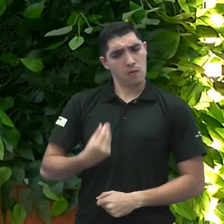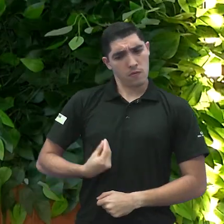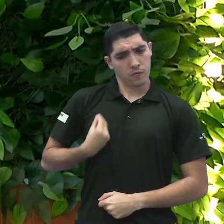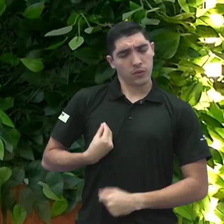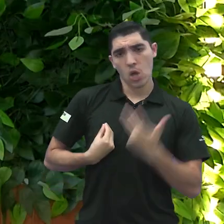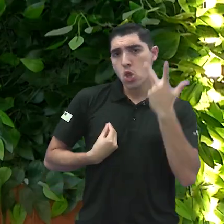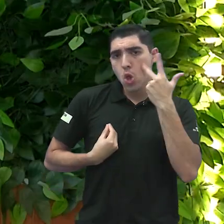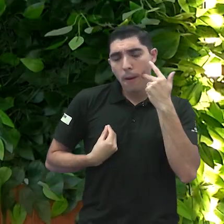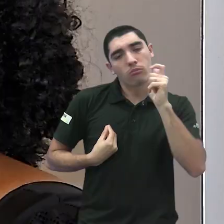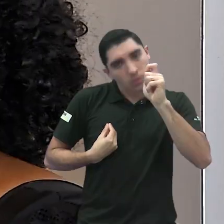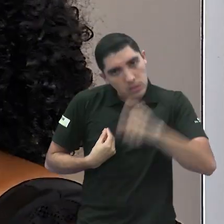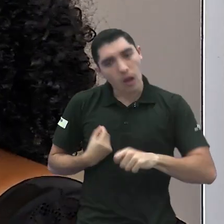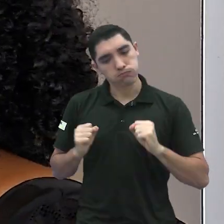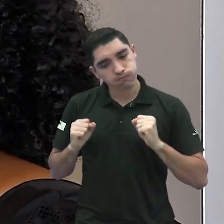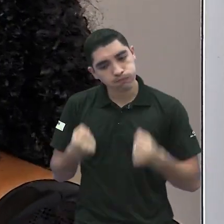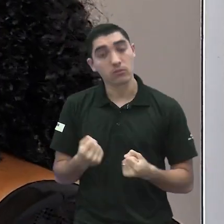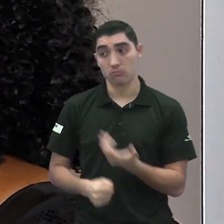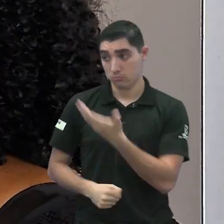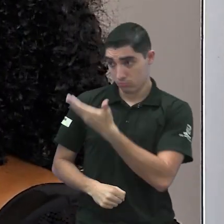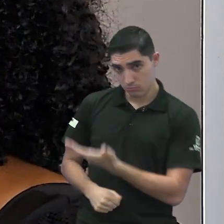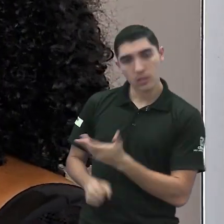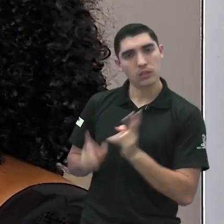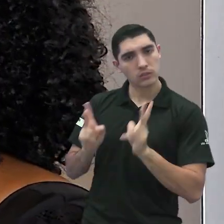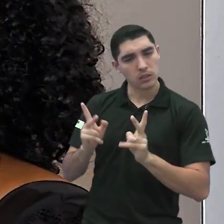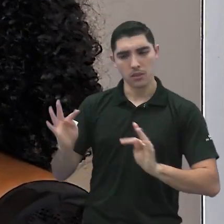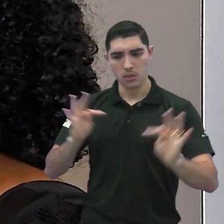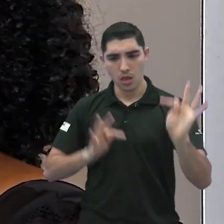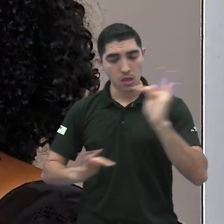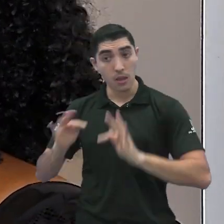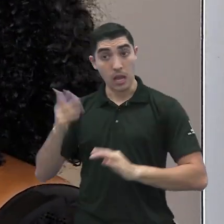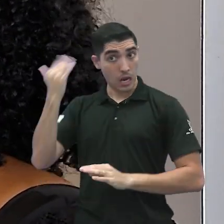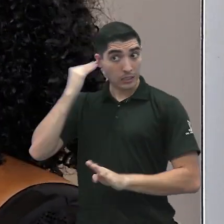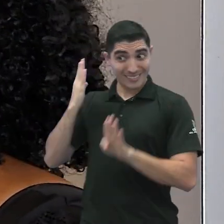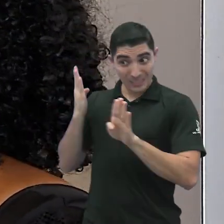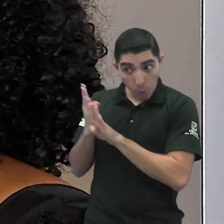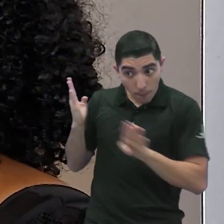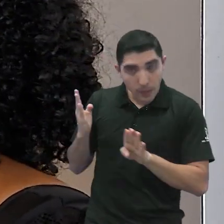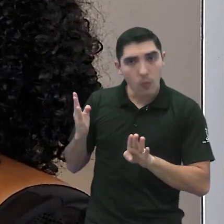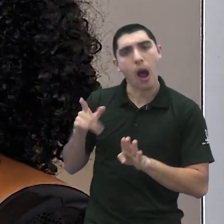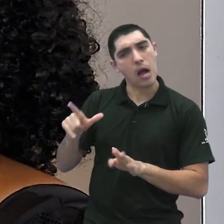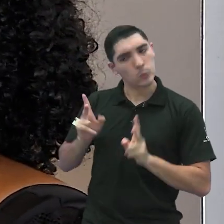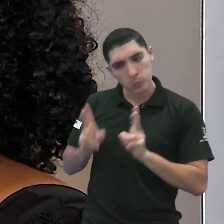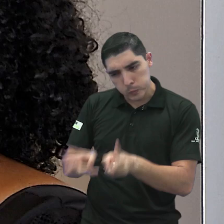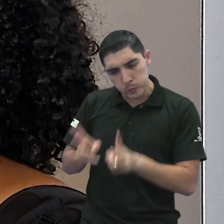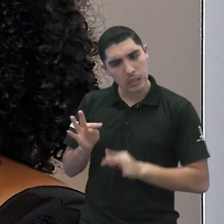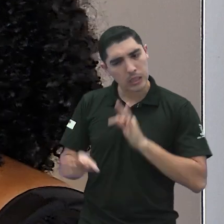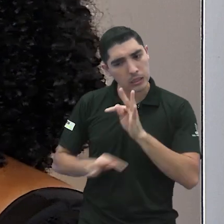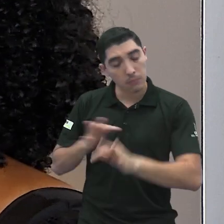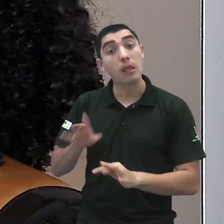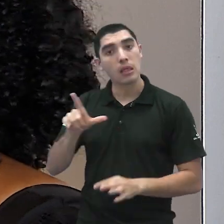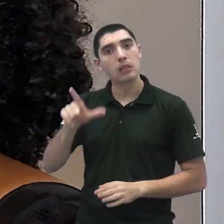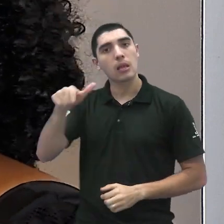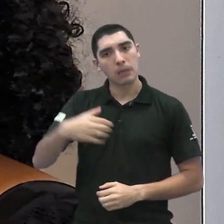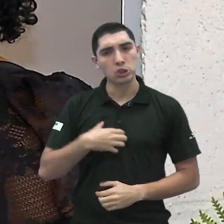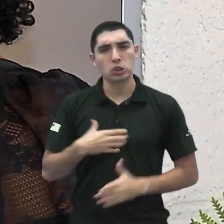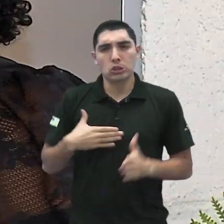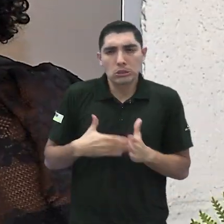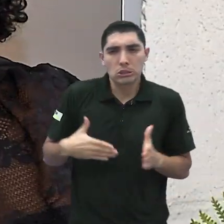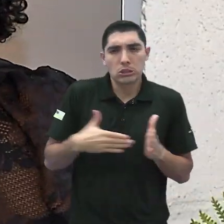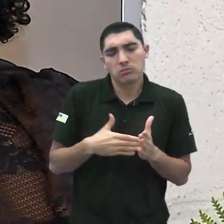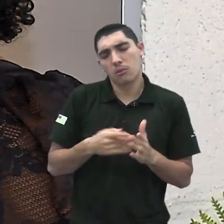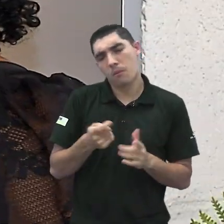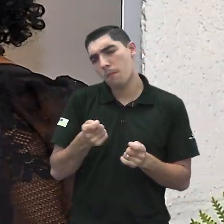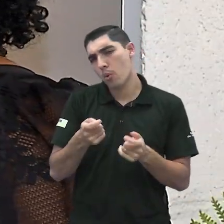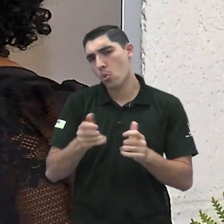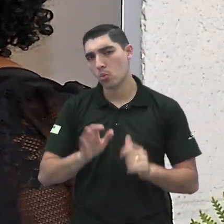com os próprios sintomas, né? É possível ter uma vida normal com a fibrose pulmonar. A Juscelia faz tratamento desde que